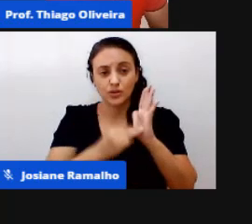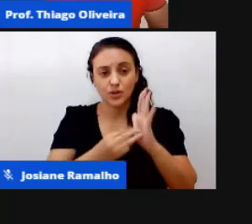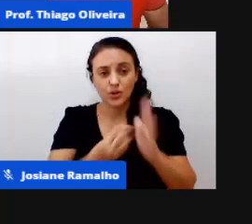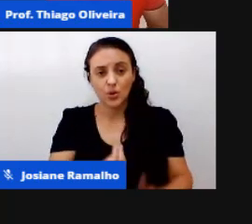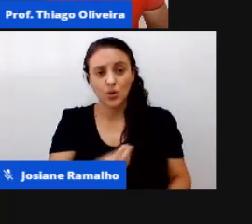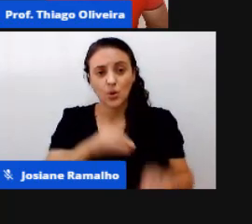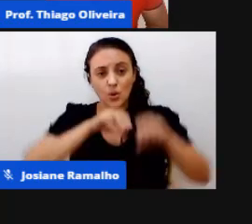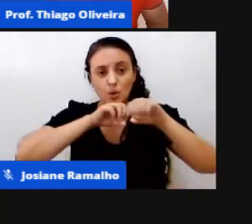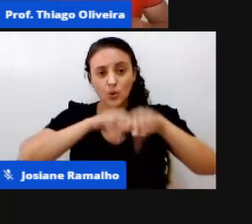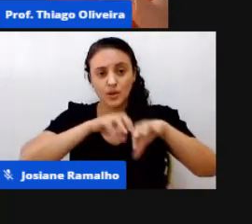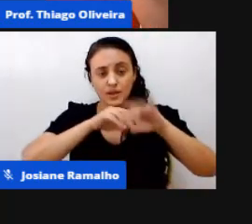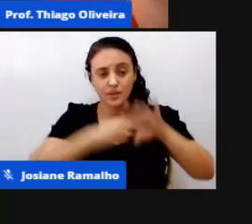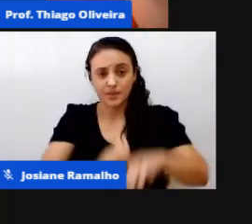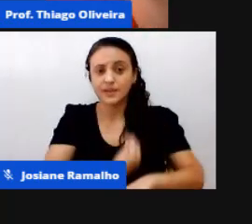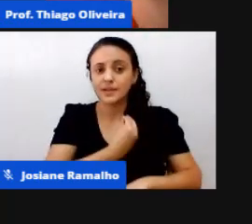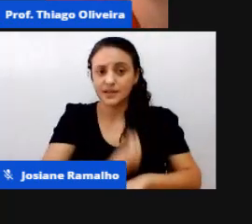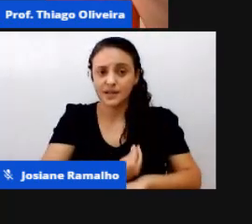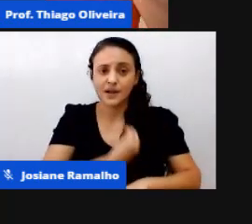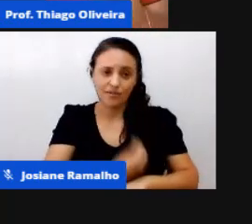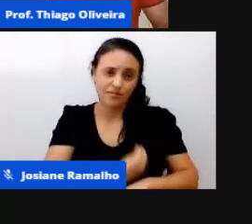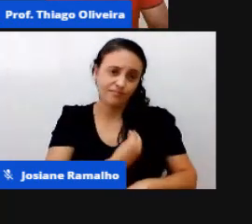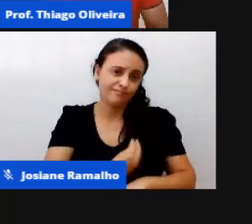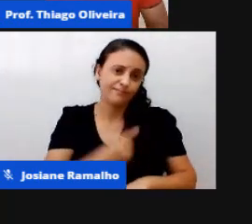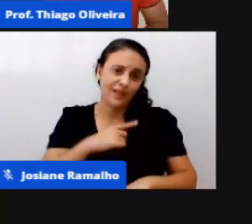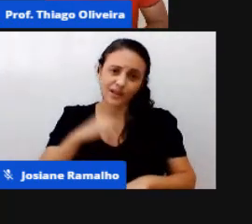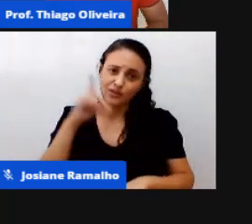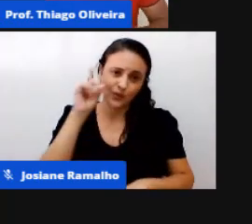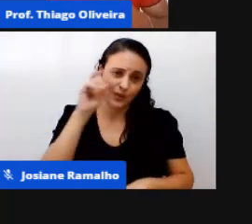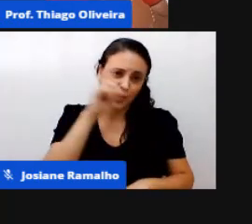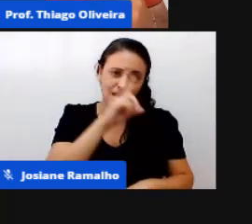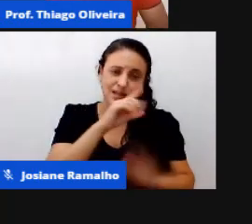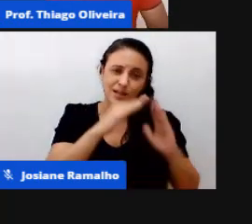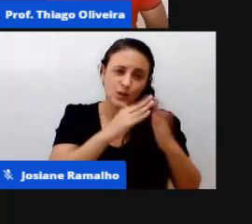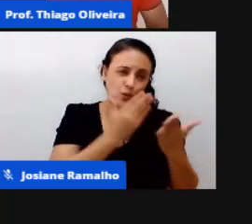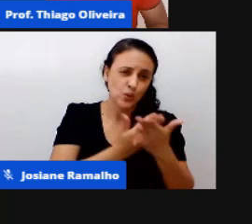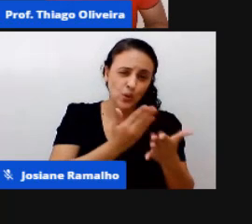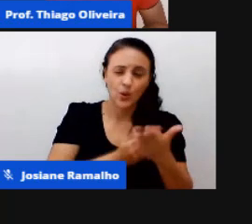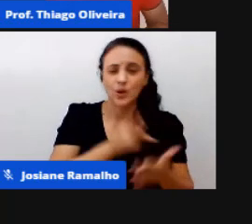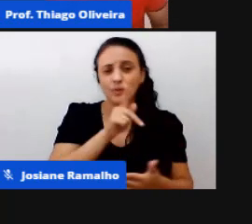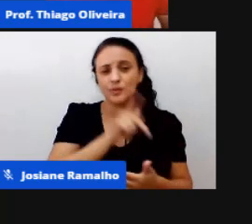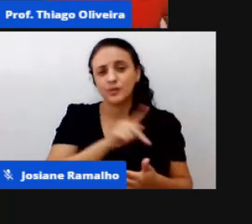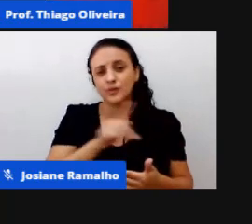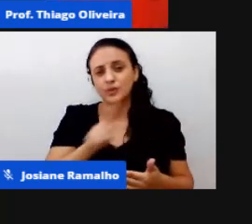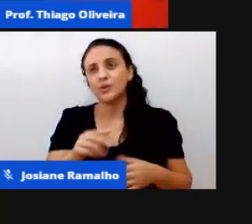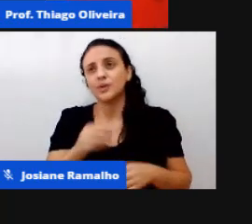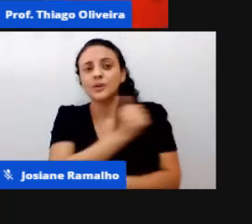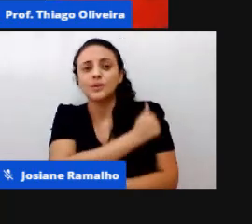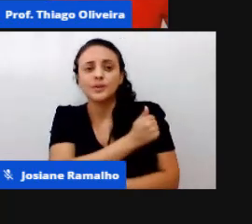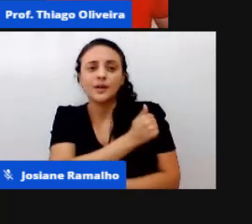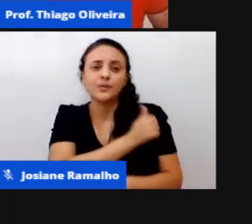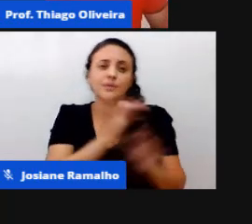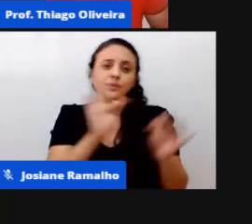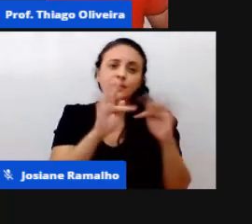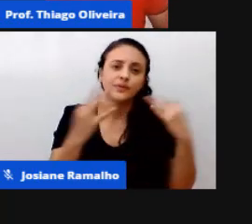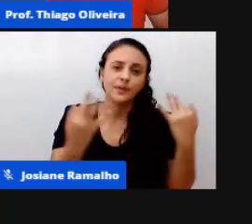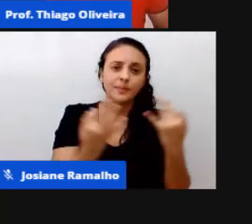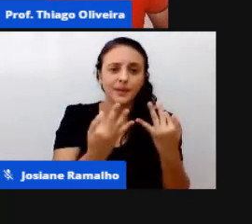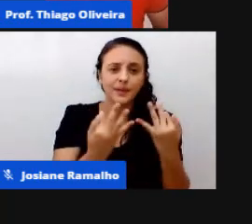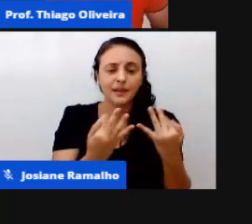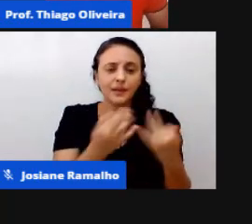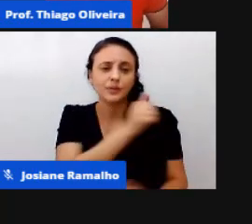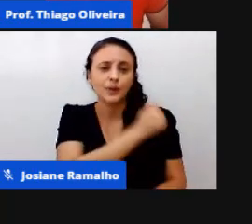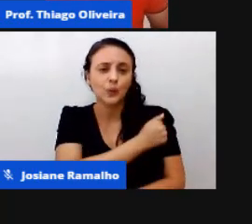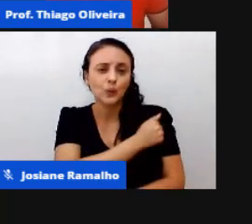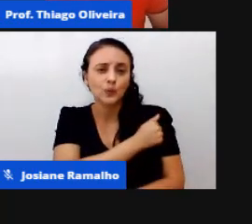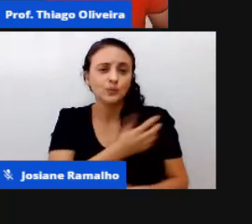professor Tiago Pérez já apontou, né? A escola, os professores, os alunos, as famílias desses alunos, né? É